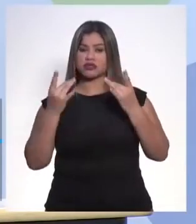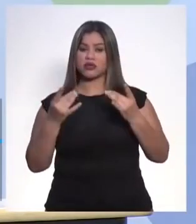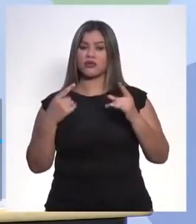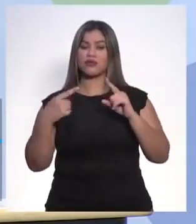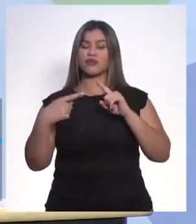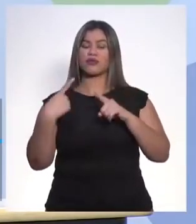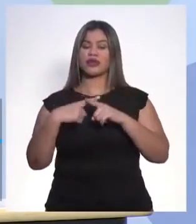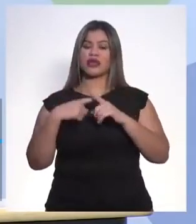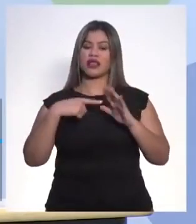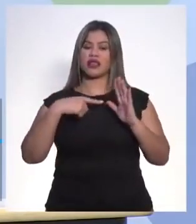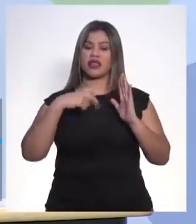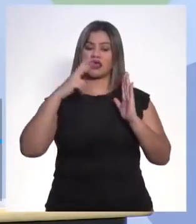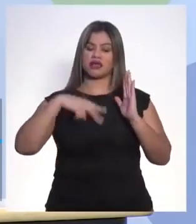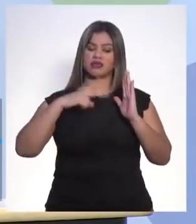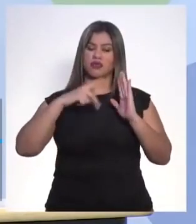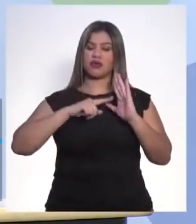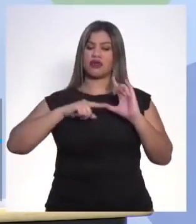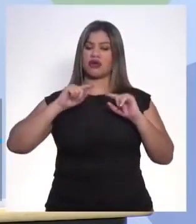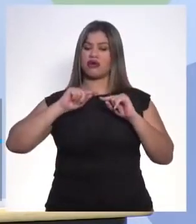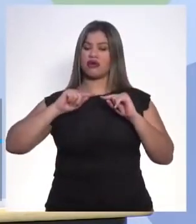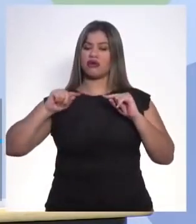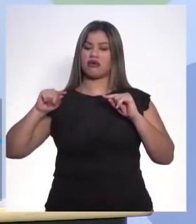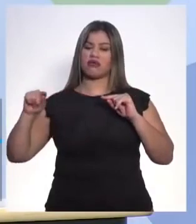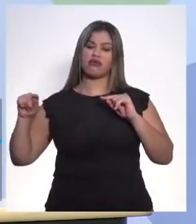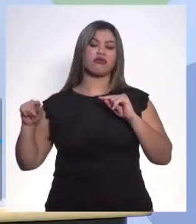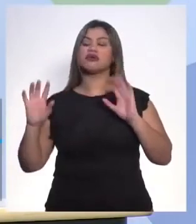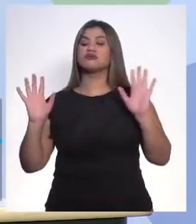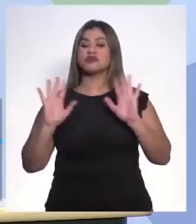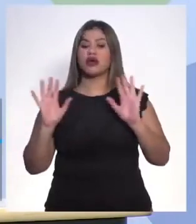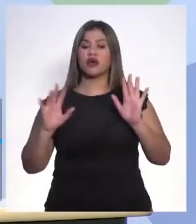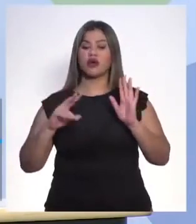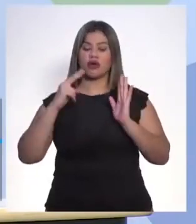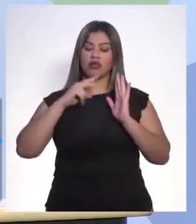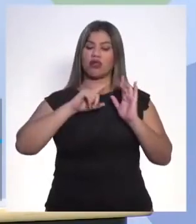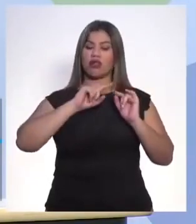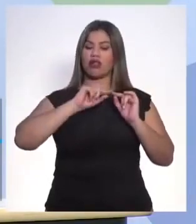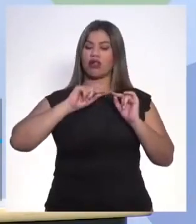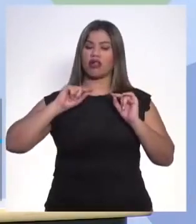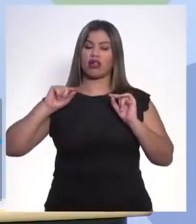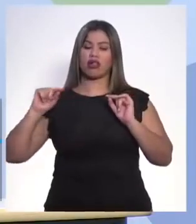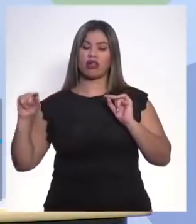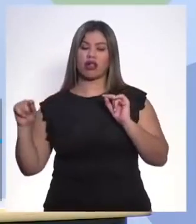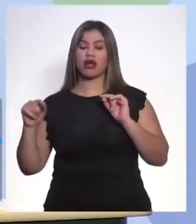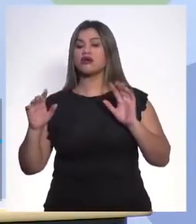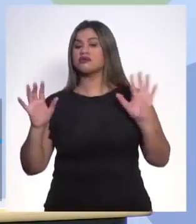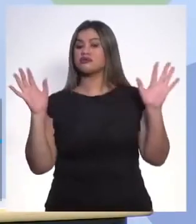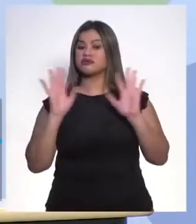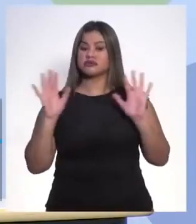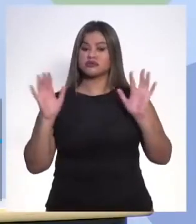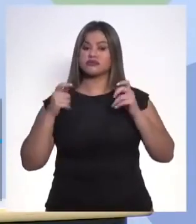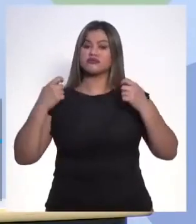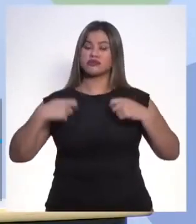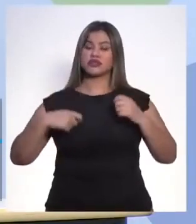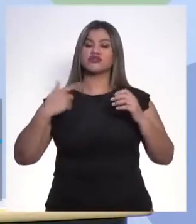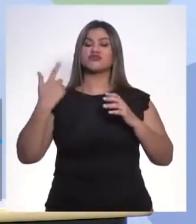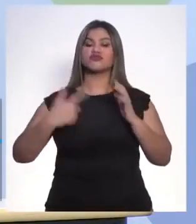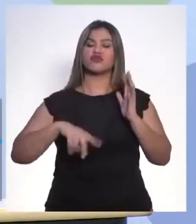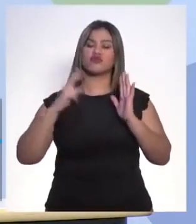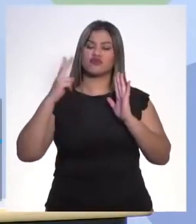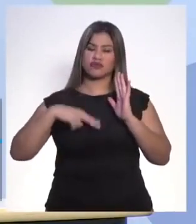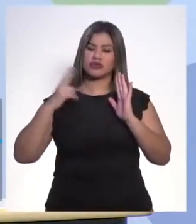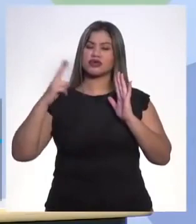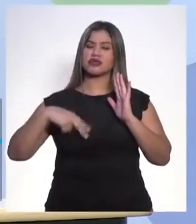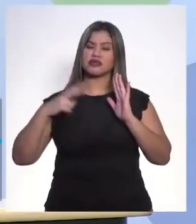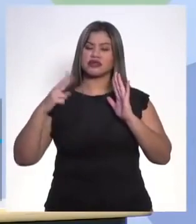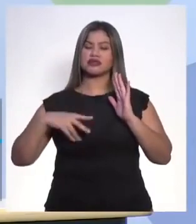é linear, então significa que você não vai lá começar a leitura e vai até o final sem que você não precise retomar o texto. Então,